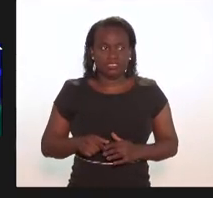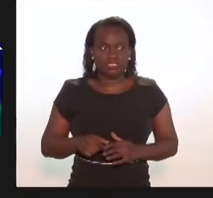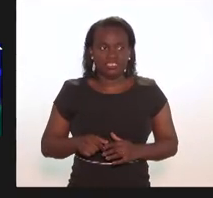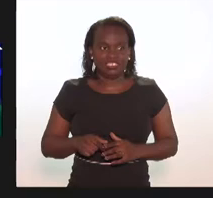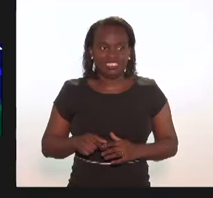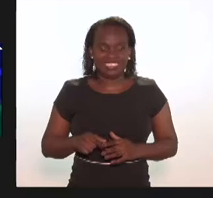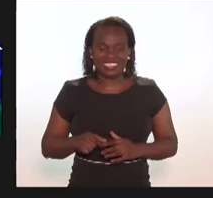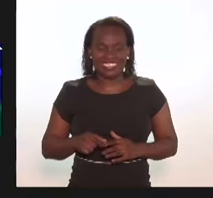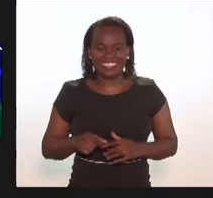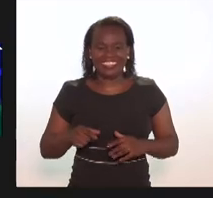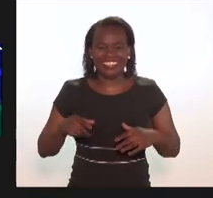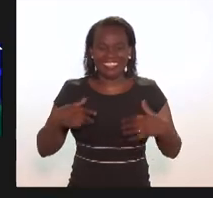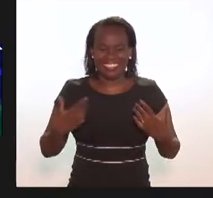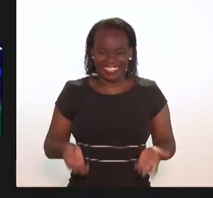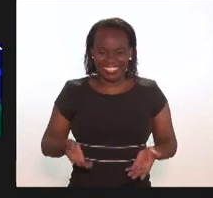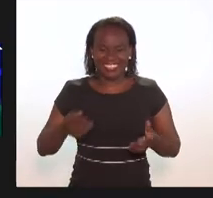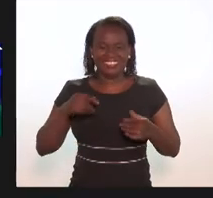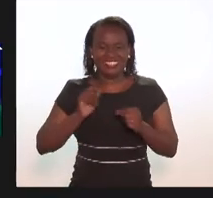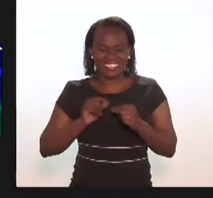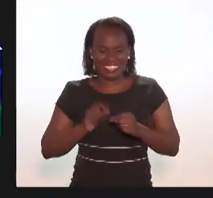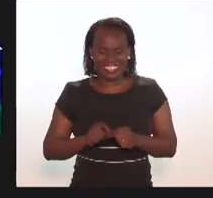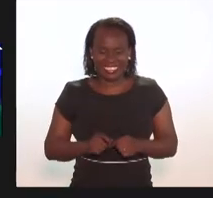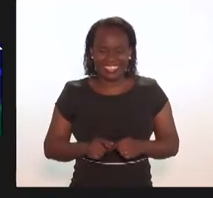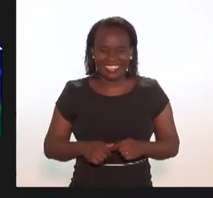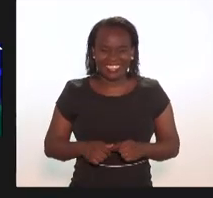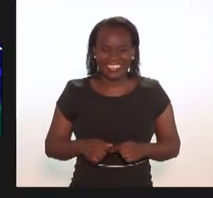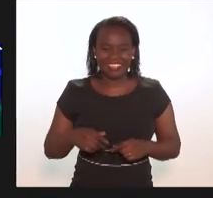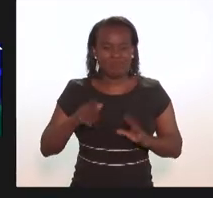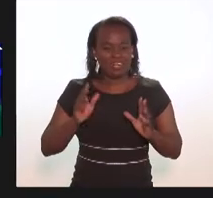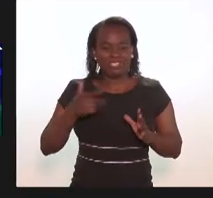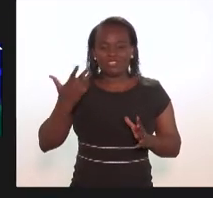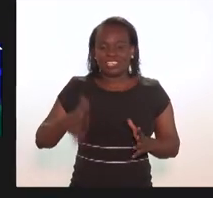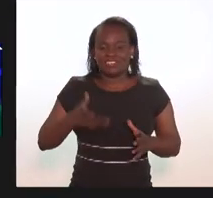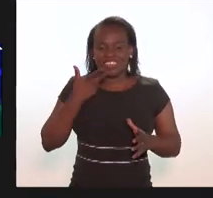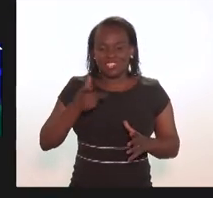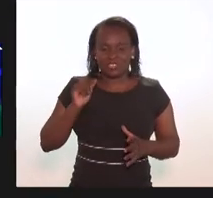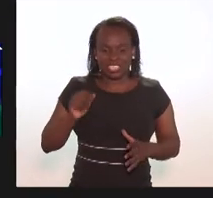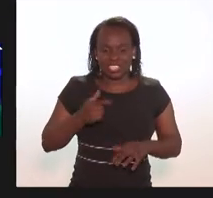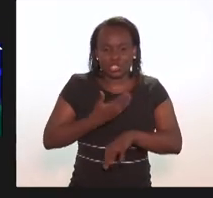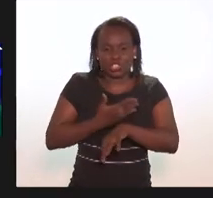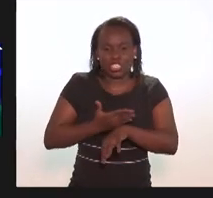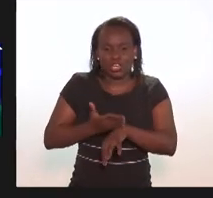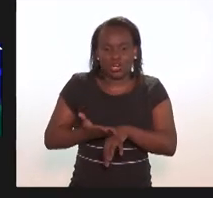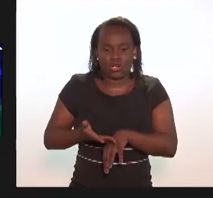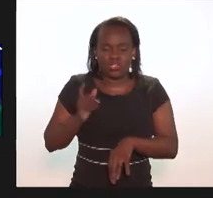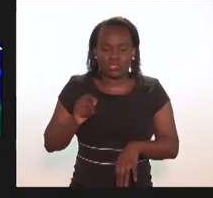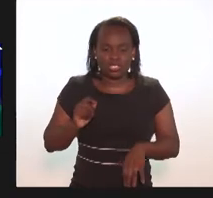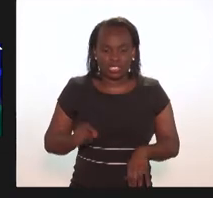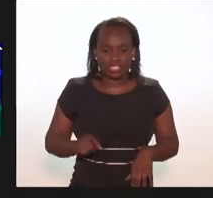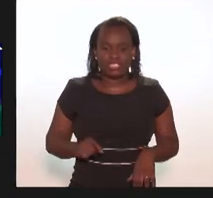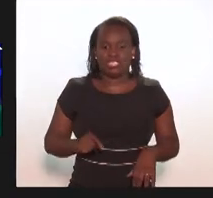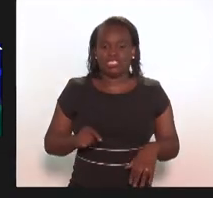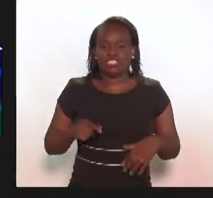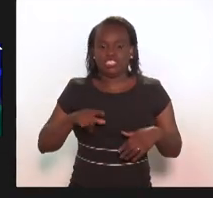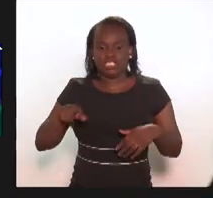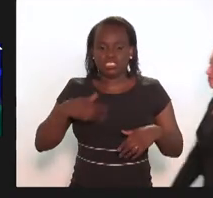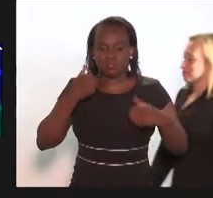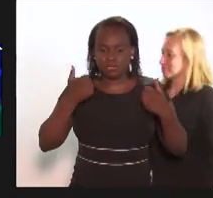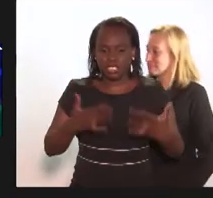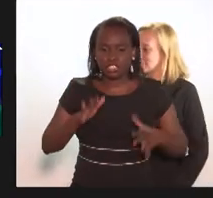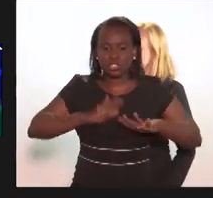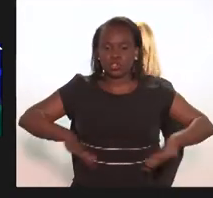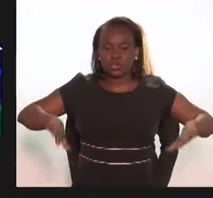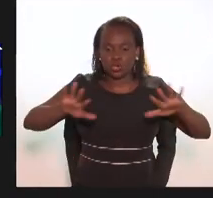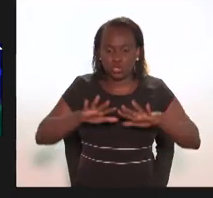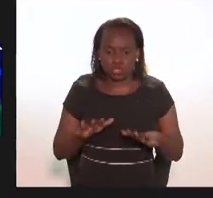independente de, às vezes, ter homens presentes. Nós não queremos falar o tempo todo que a gente está falando para